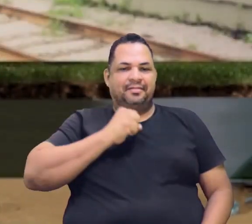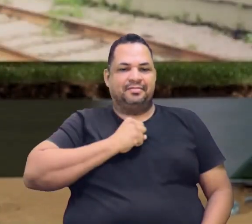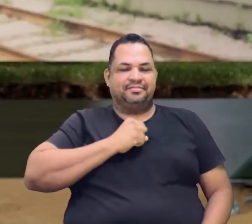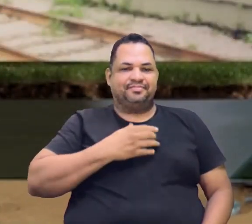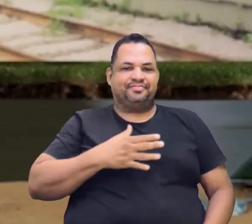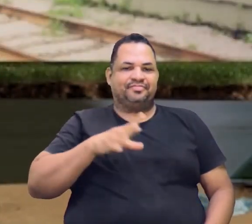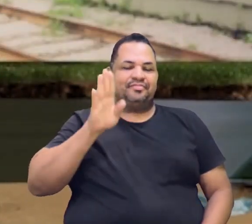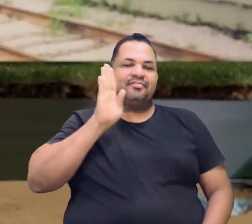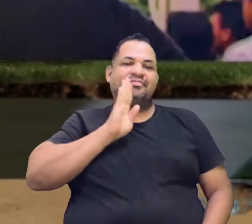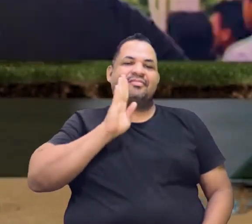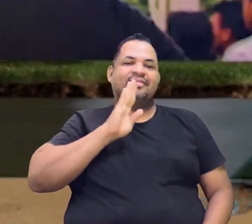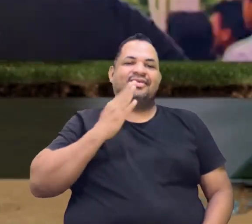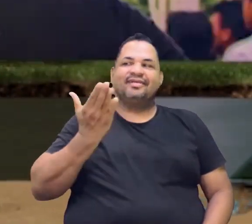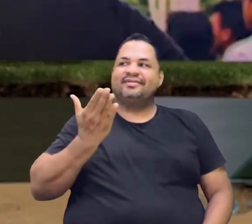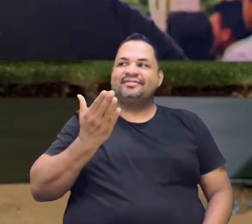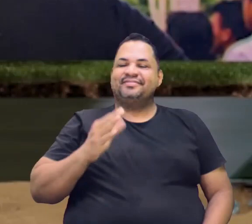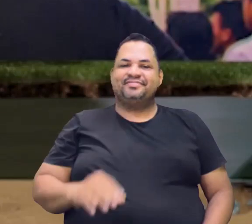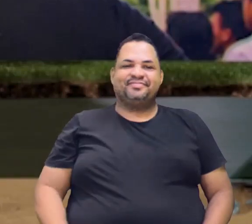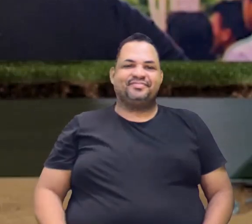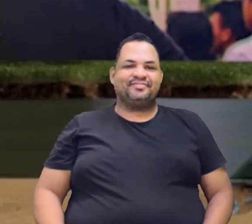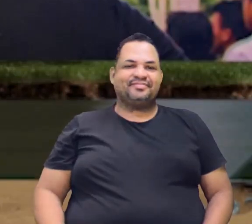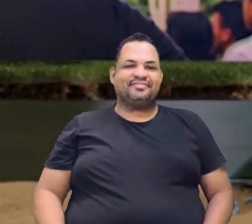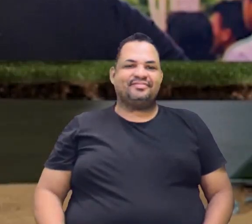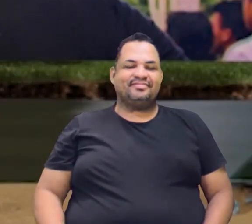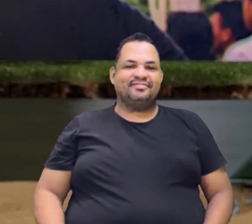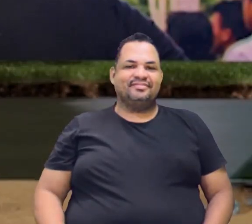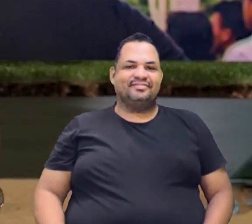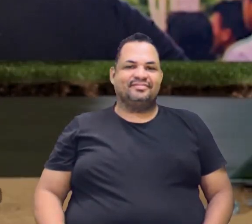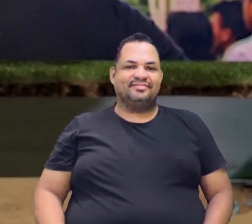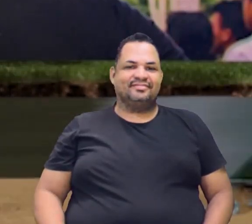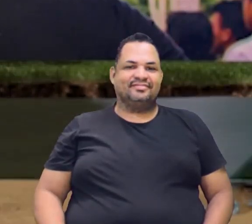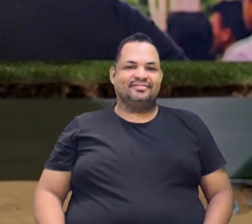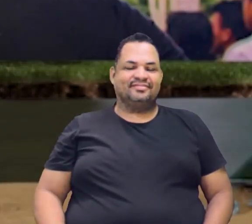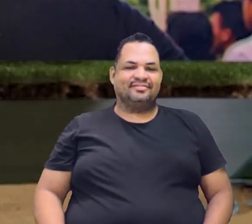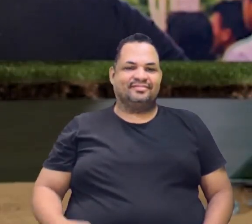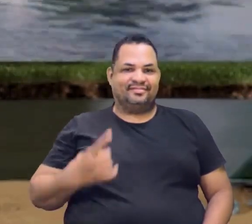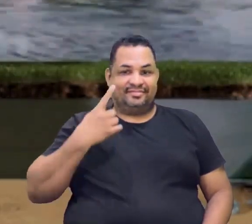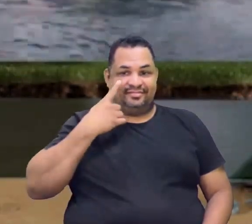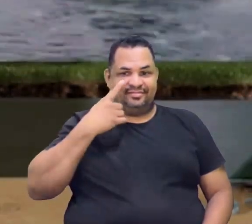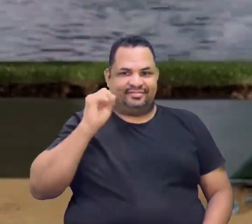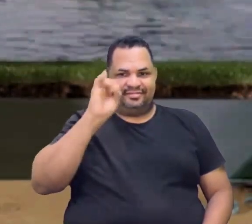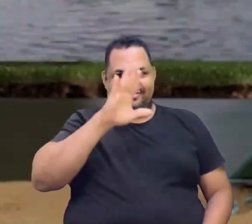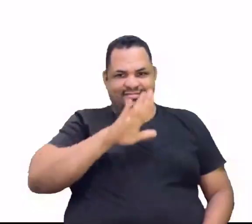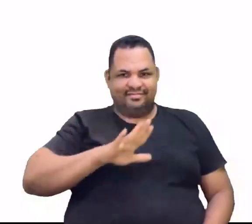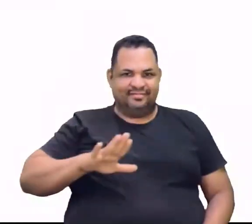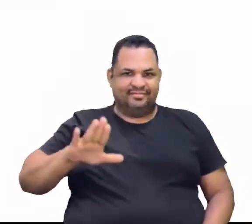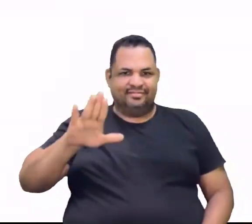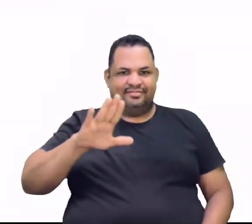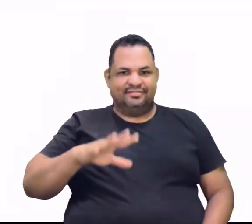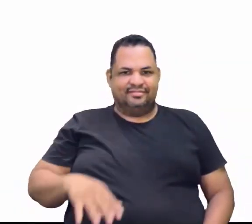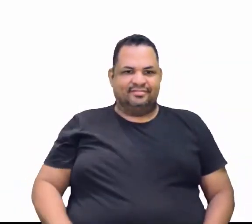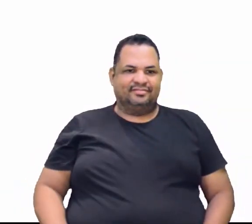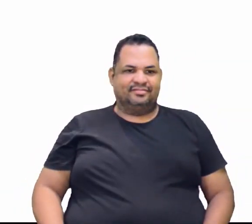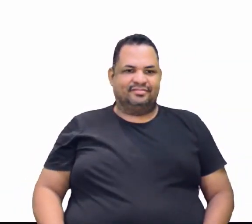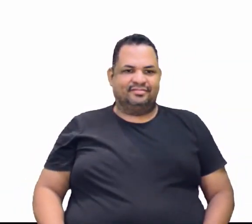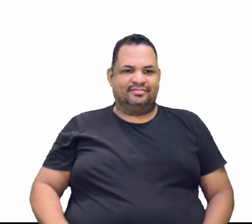Rondon. Legal, né? Partiu? Vamos lá para a próxima, então. Olha só essa imagem. No